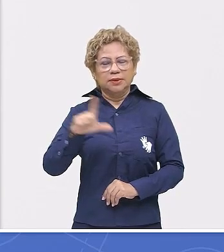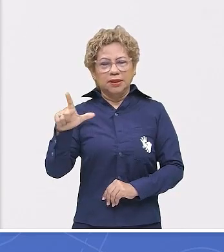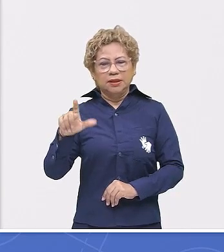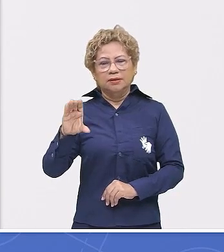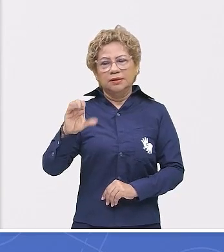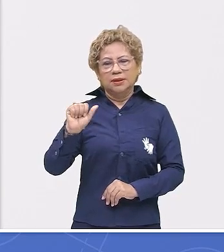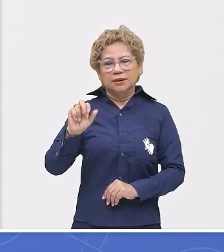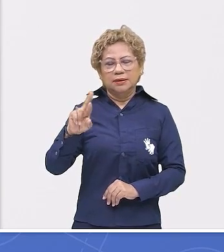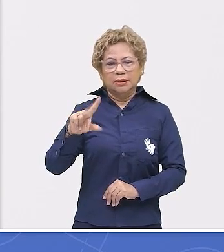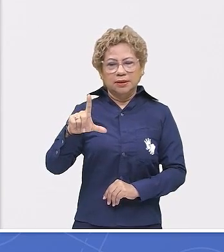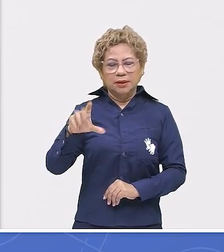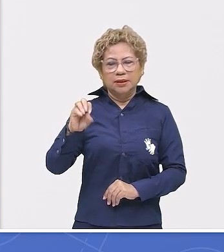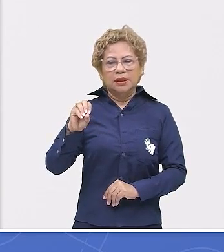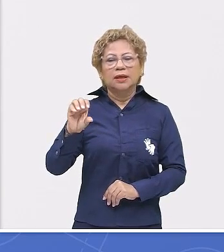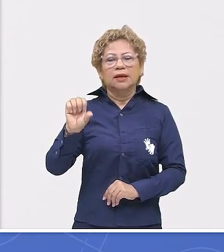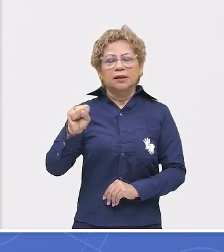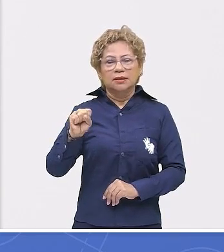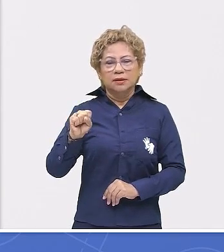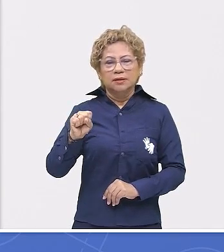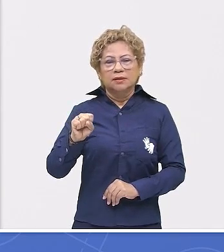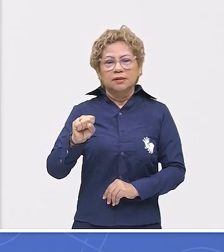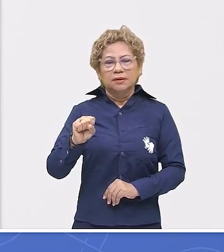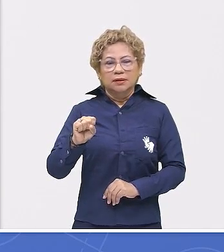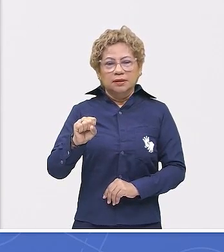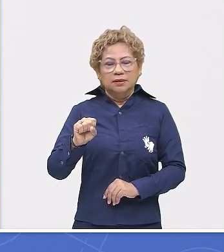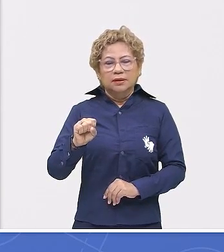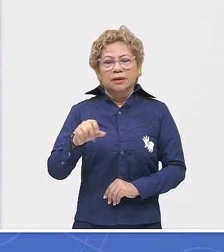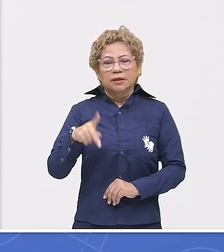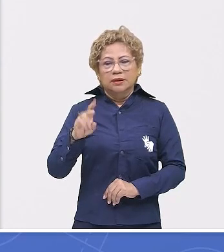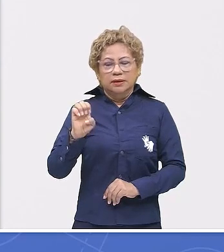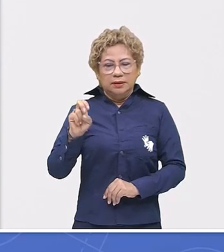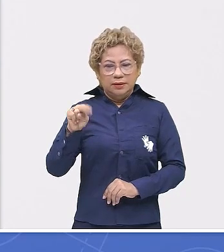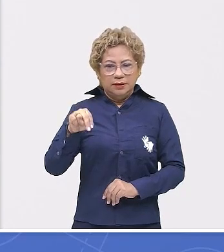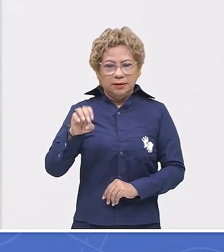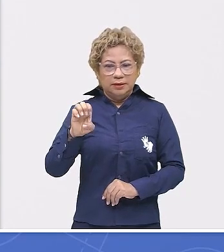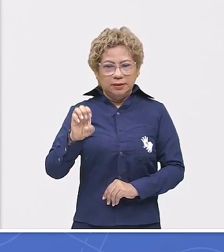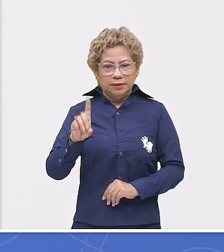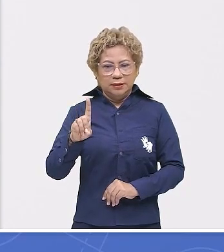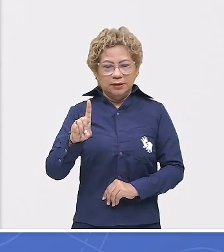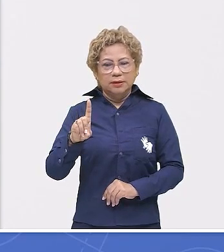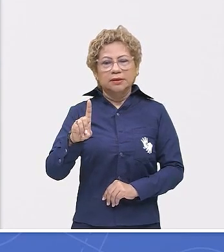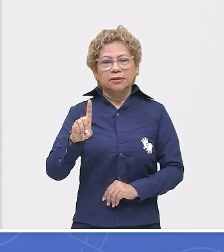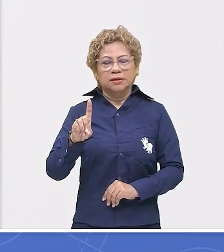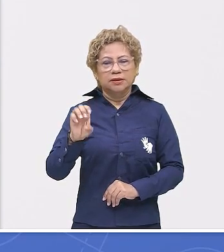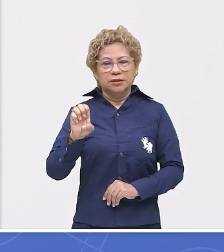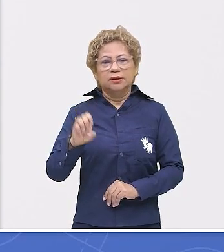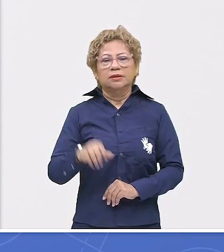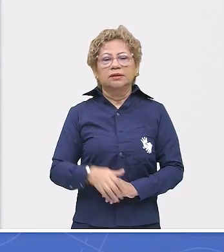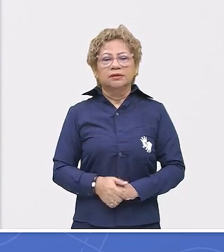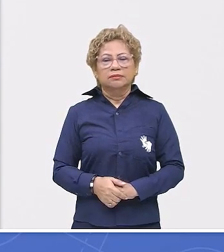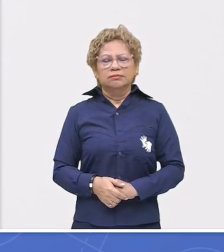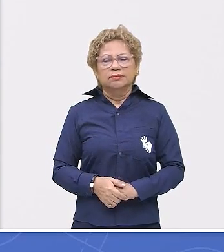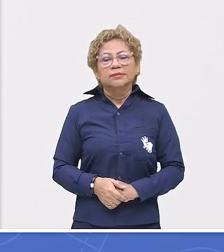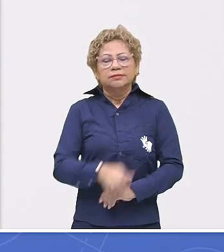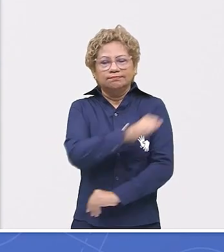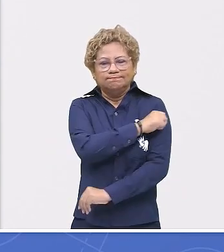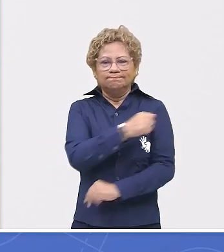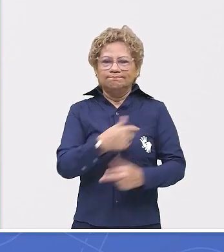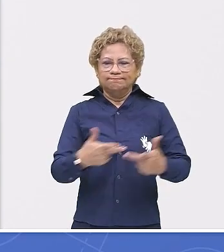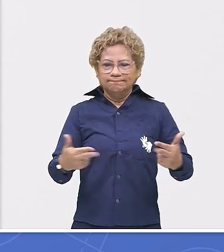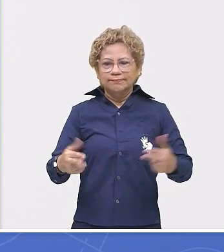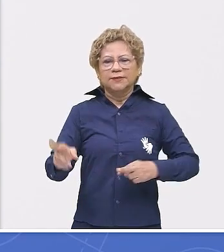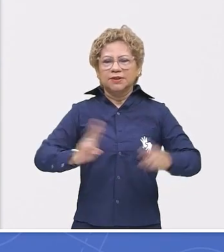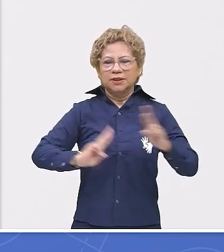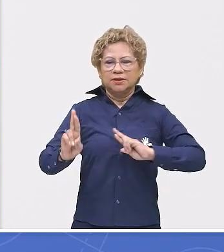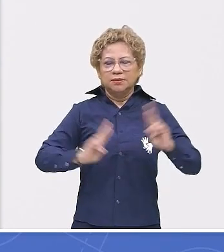Eduardo, Kennedy, né? Ali de Careiro da Várzea, né? O Eliel respondendo também a questão de número 2, letra